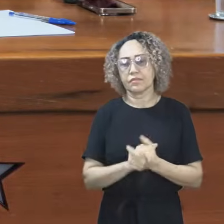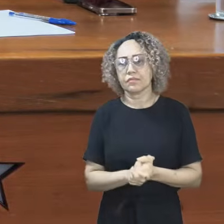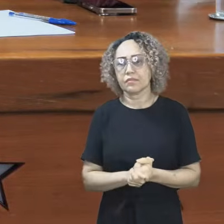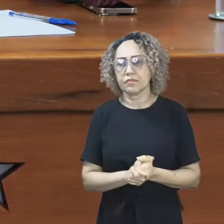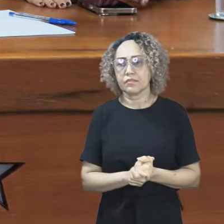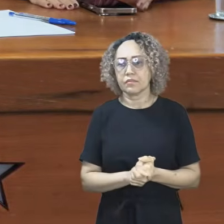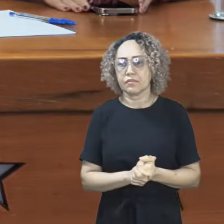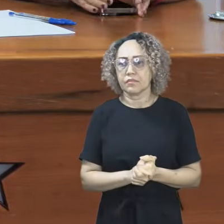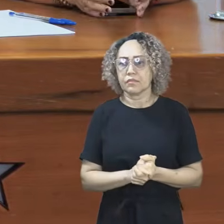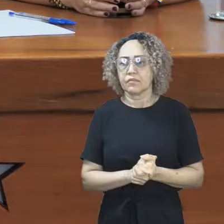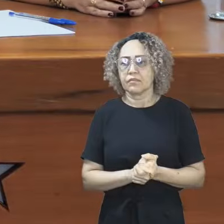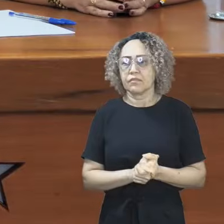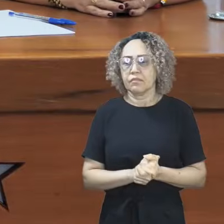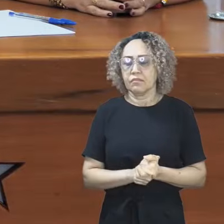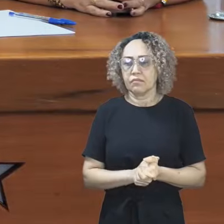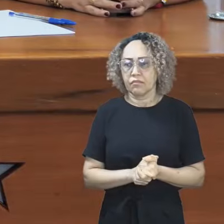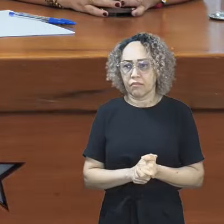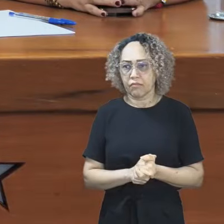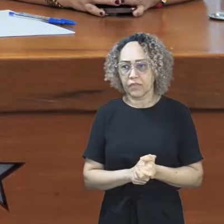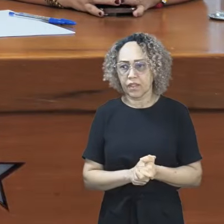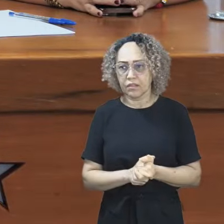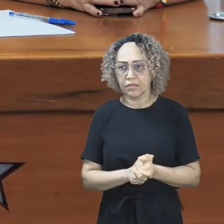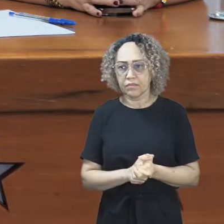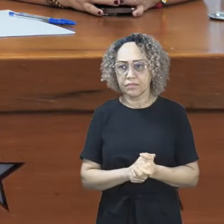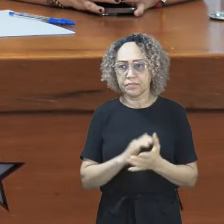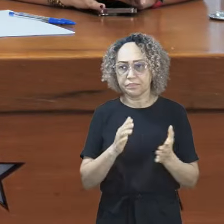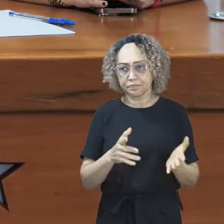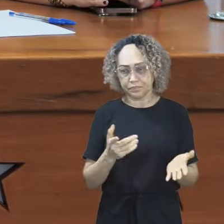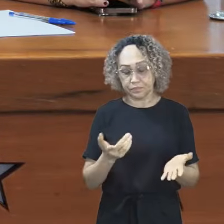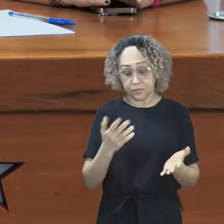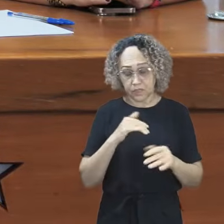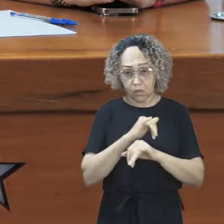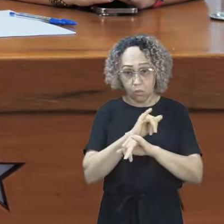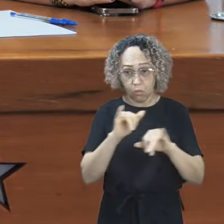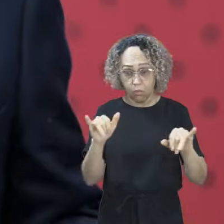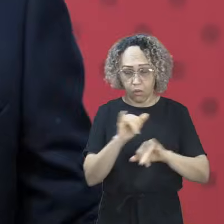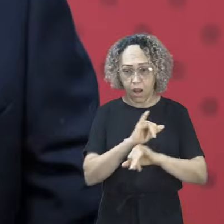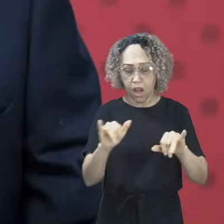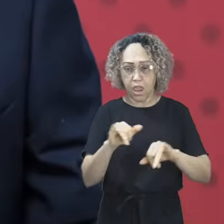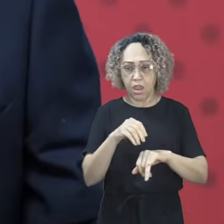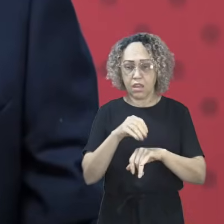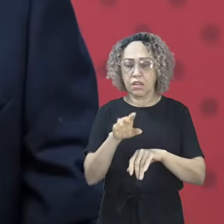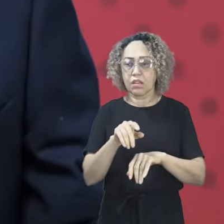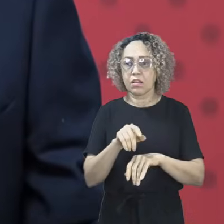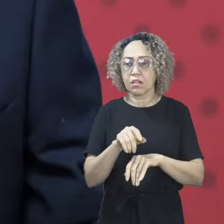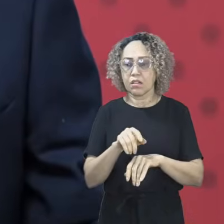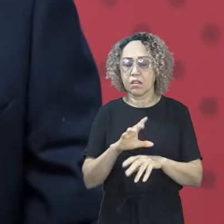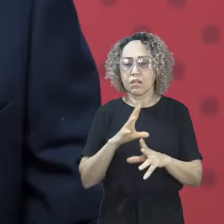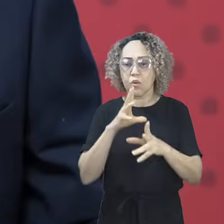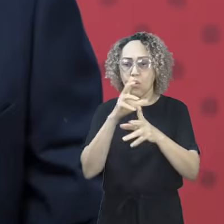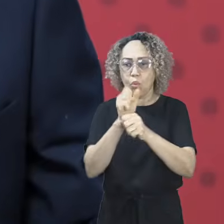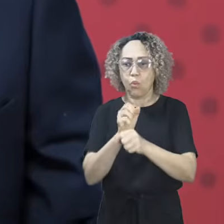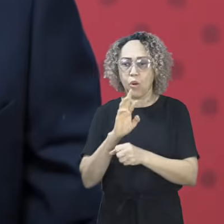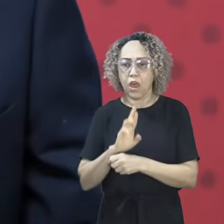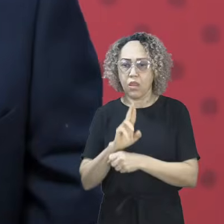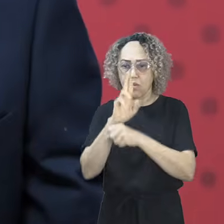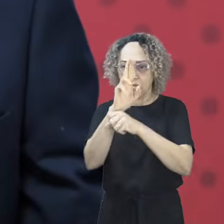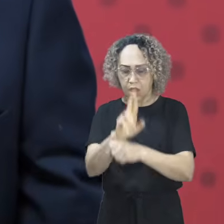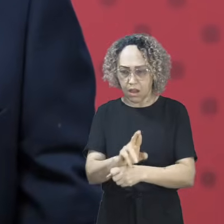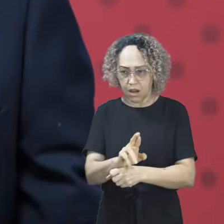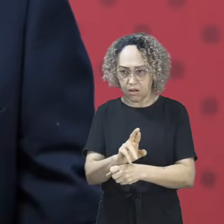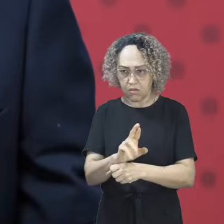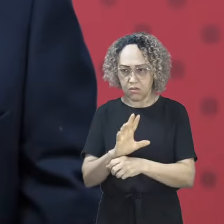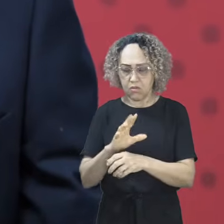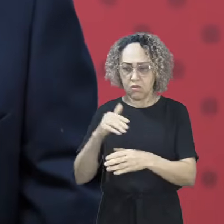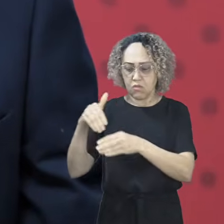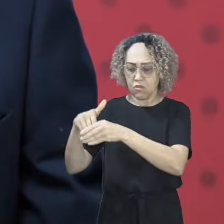Viu, Edinho? Eu passei aqui para o pessoal o resultado da votação. Ressaltei